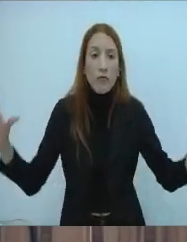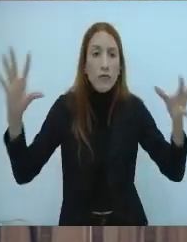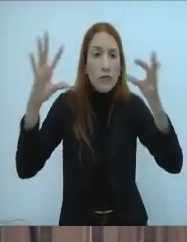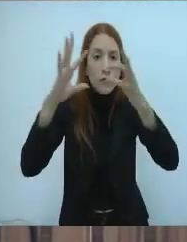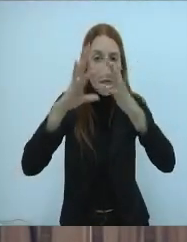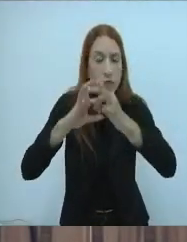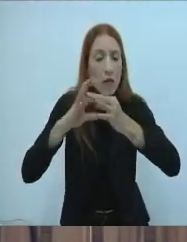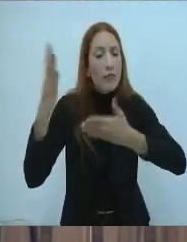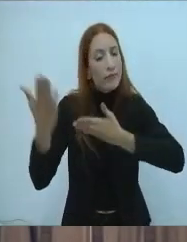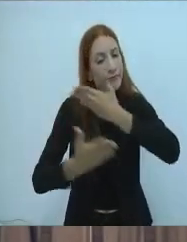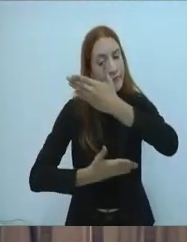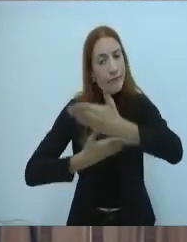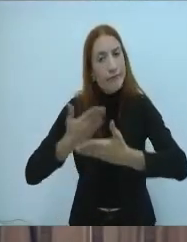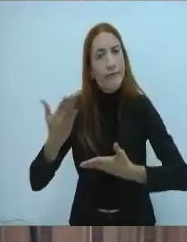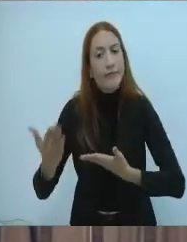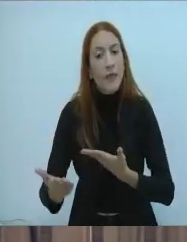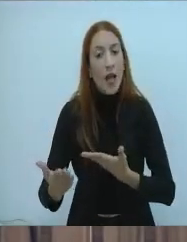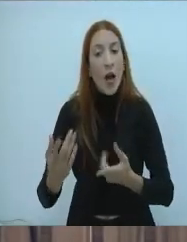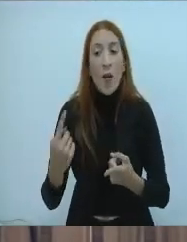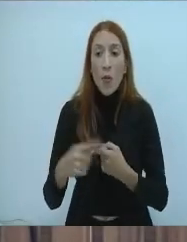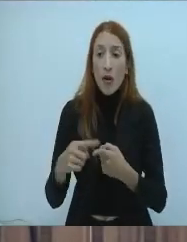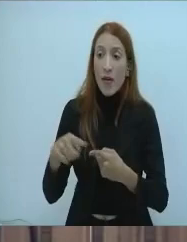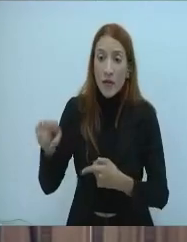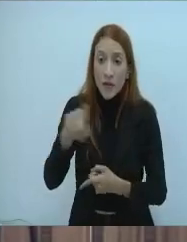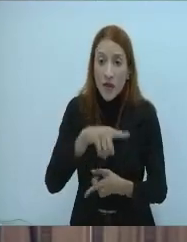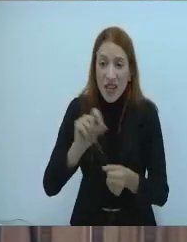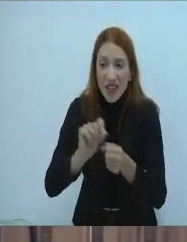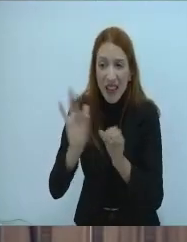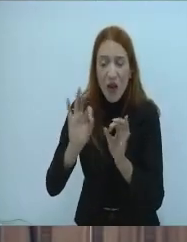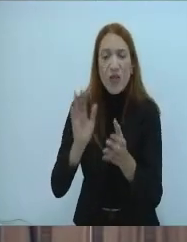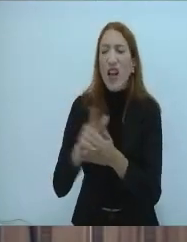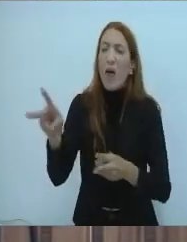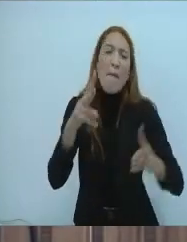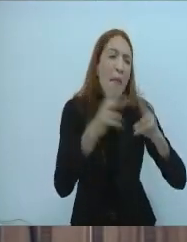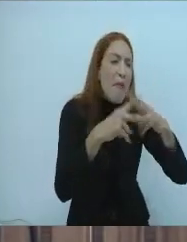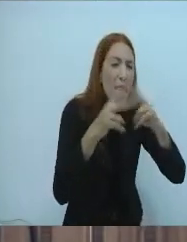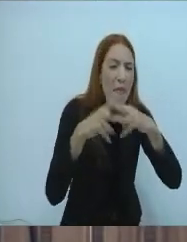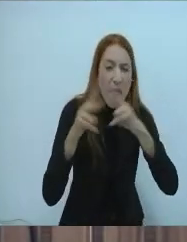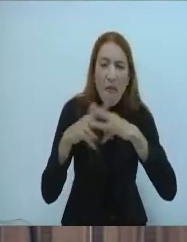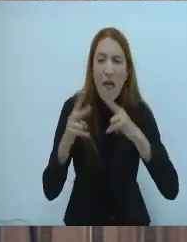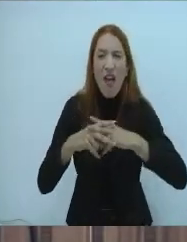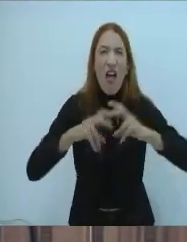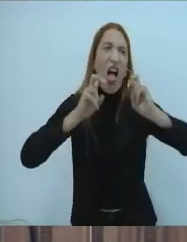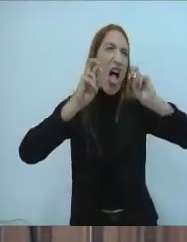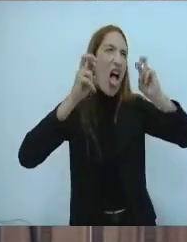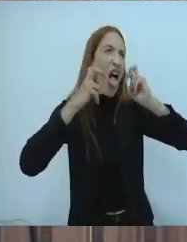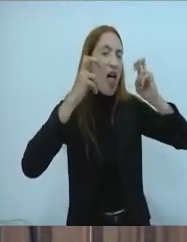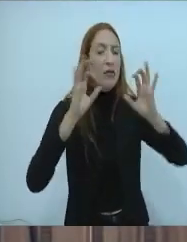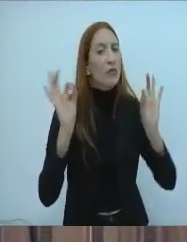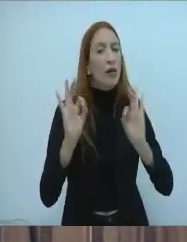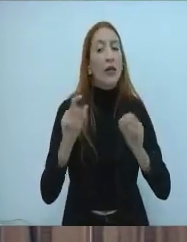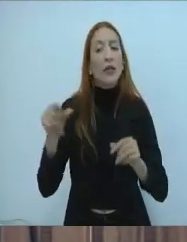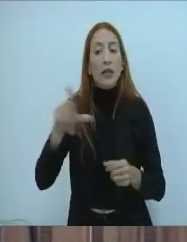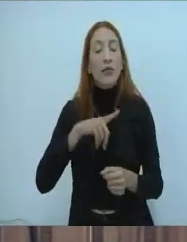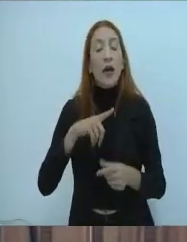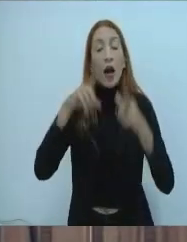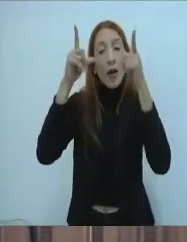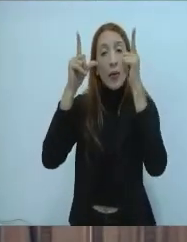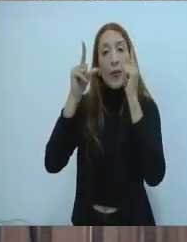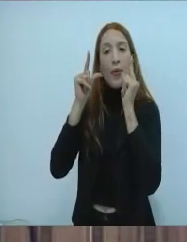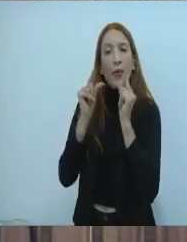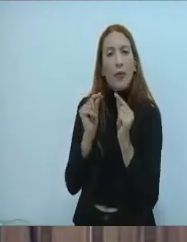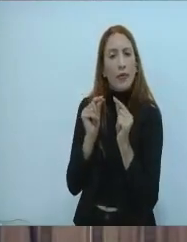relações justamente isso que vocês não fazem vocês gostam de briga de confusão é esses estavam em folga